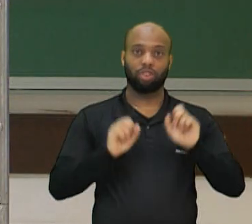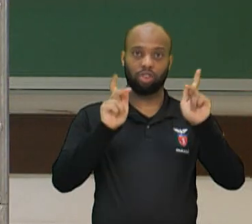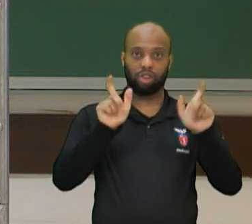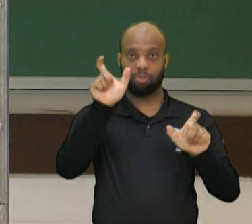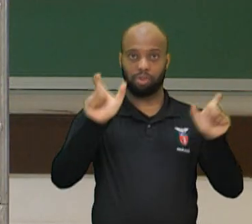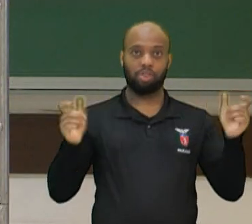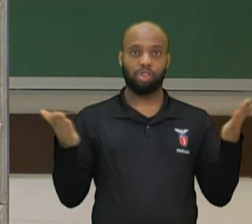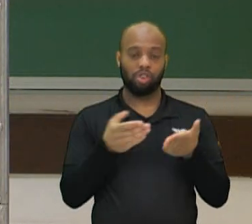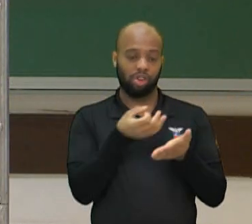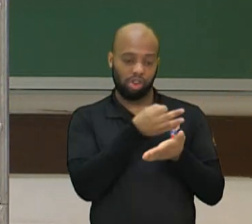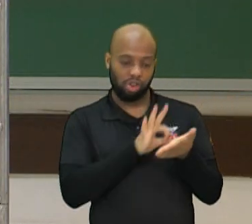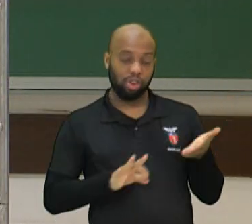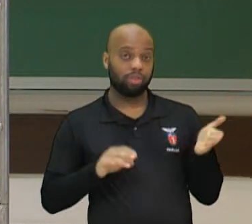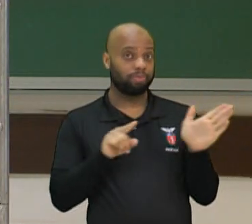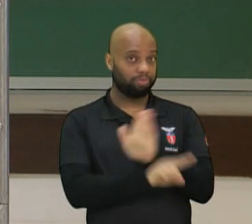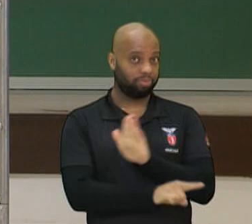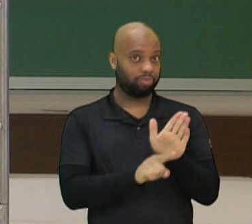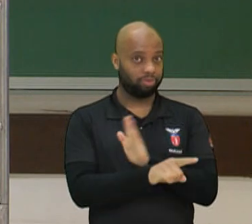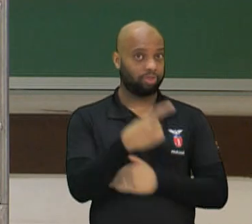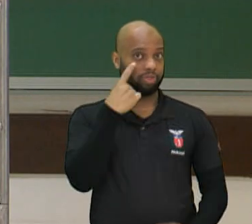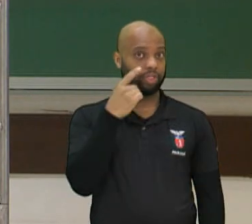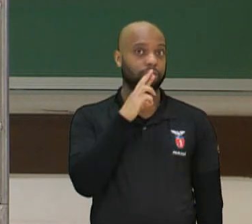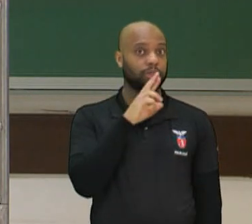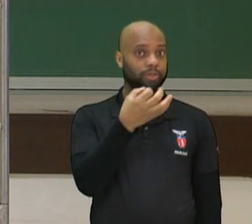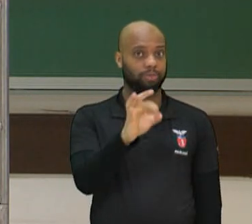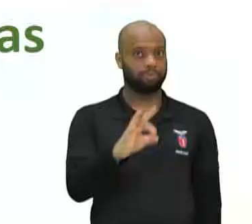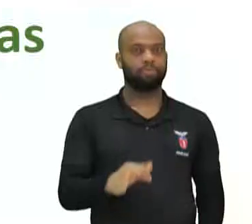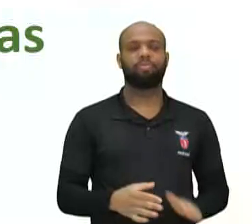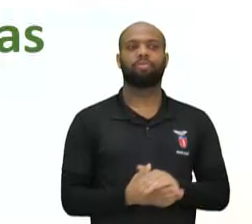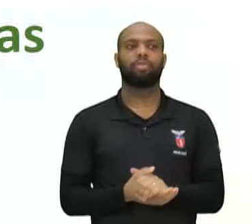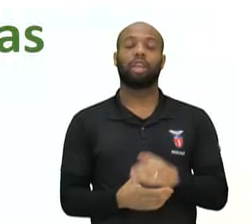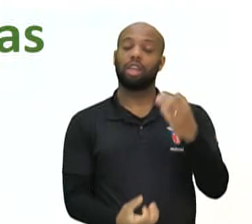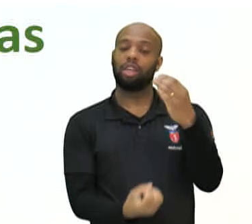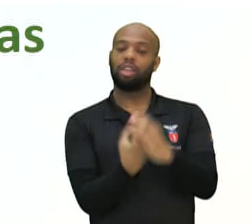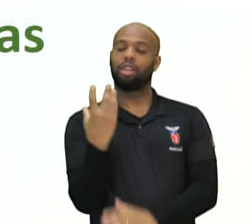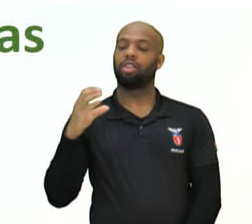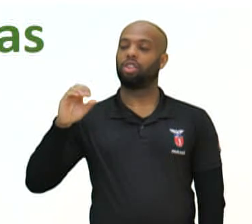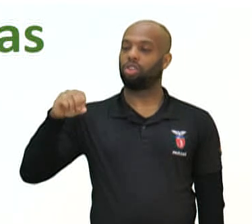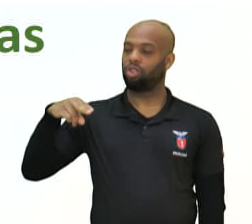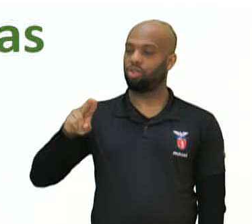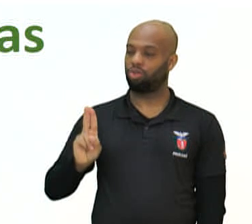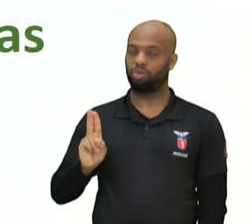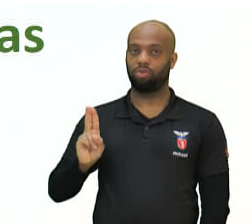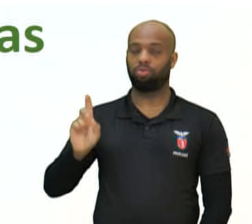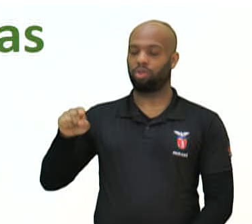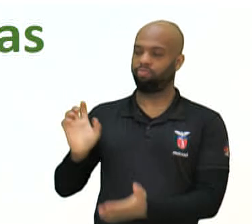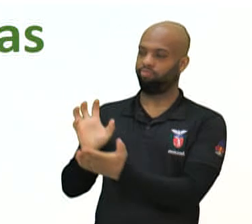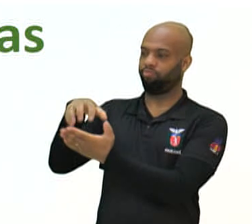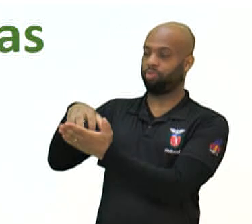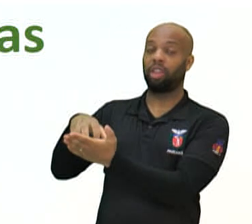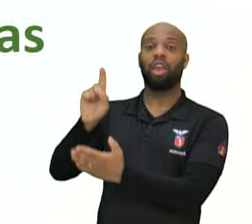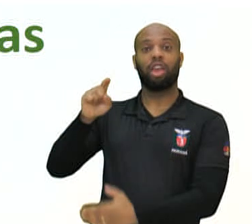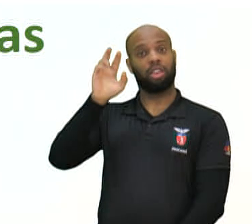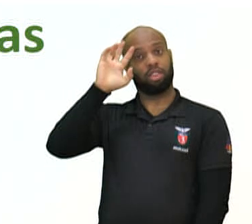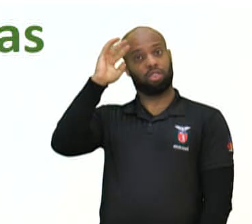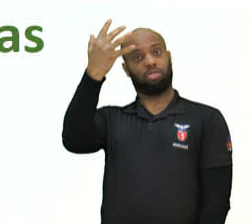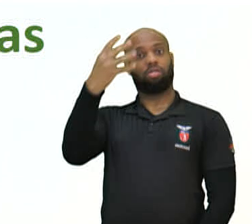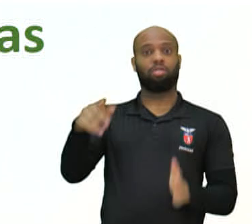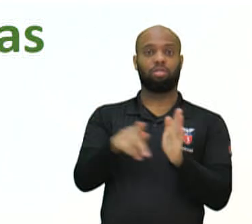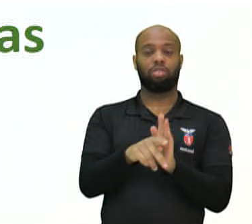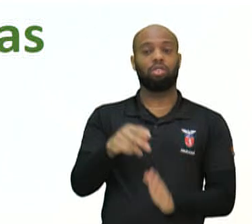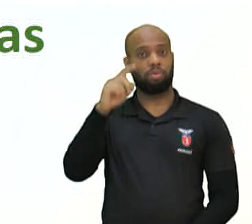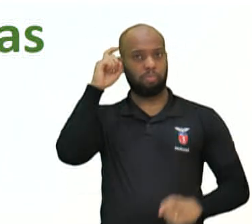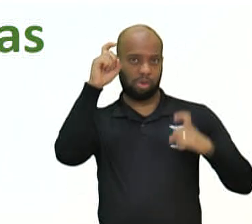Ok, vamos então corrigir a questão. A criação da ONU seria uma solução para as preocupações dos